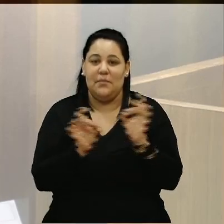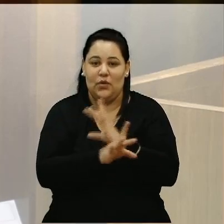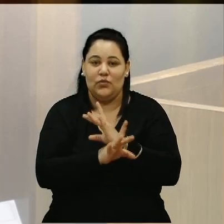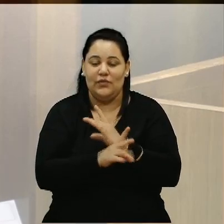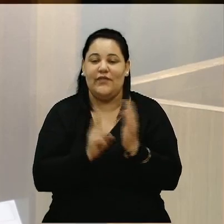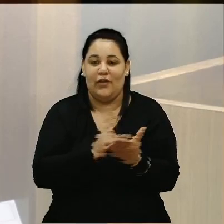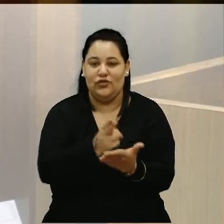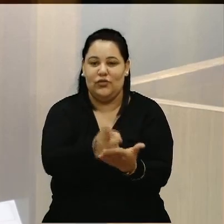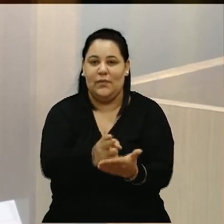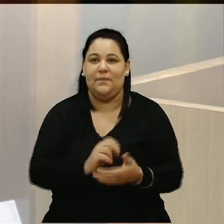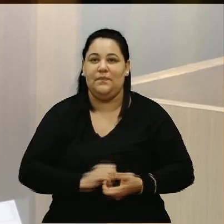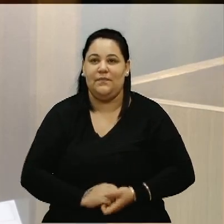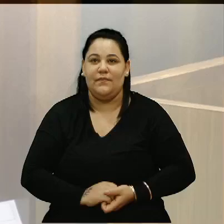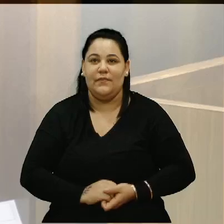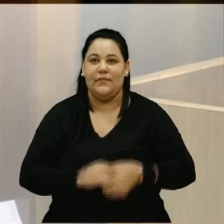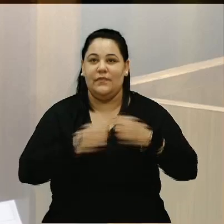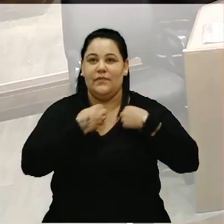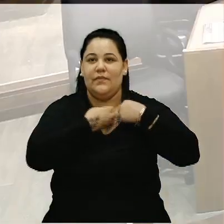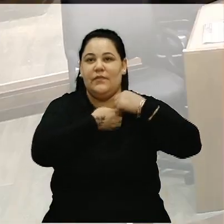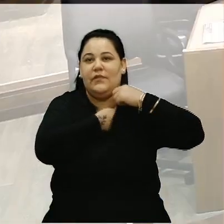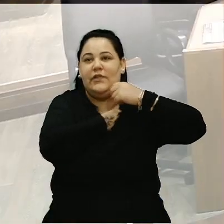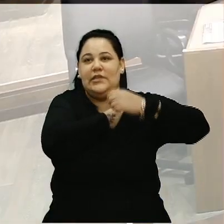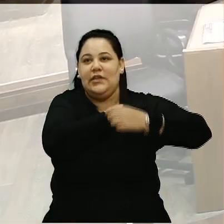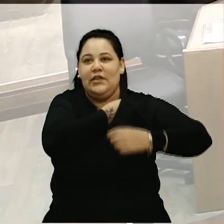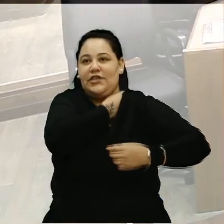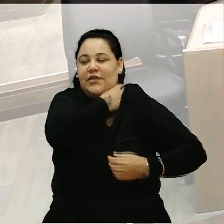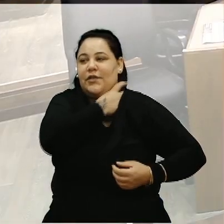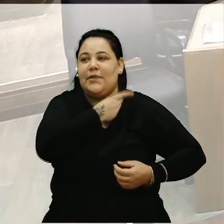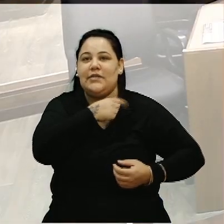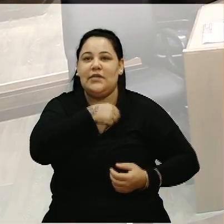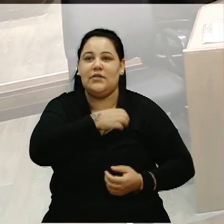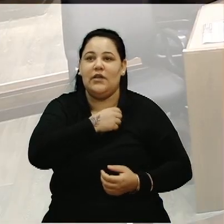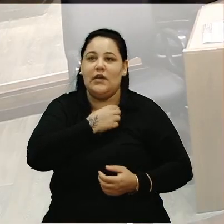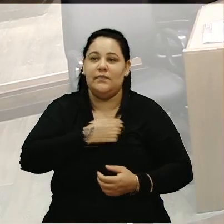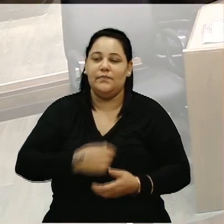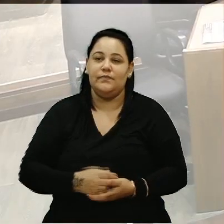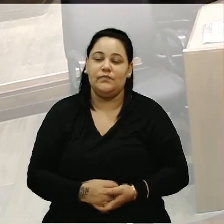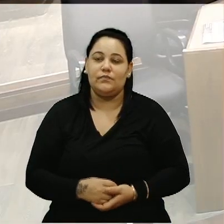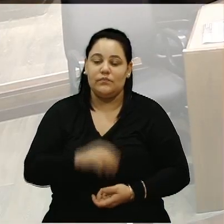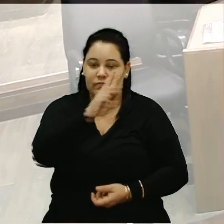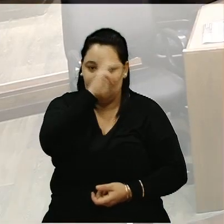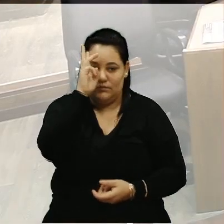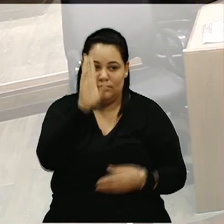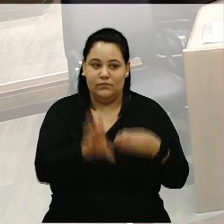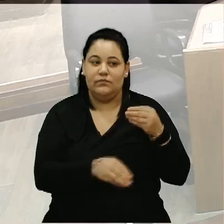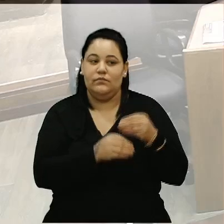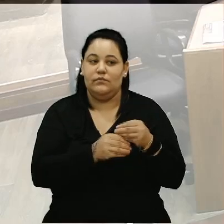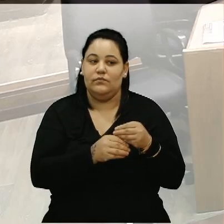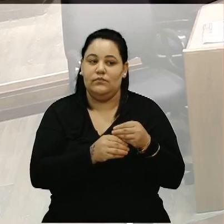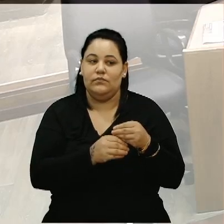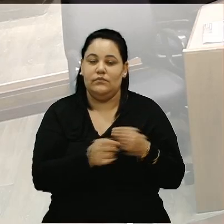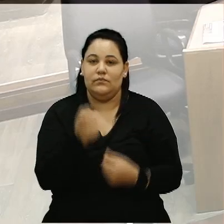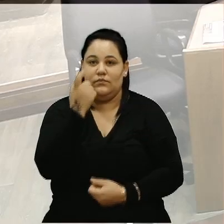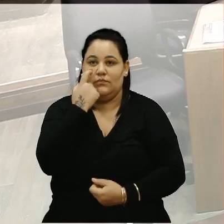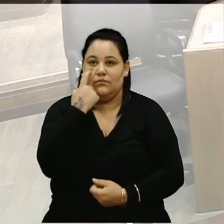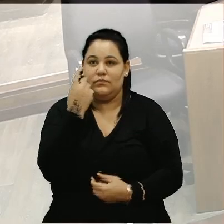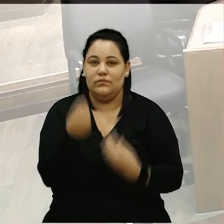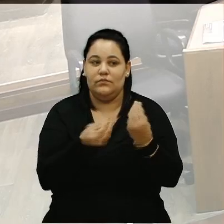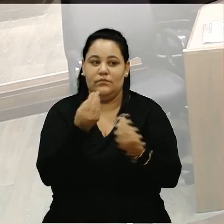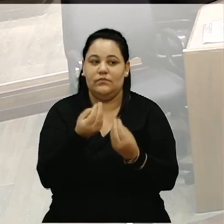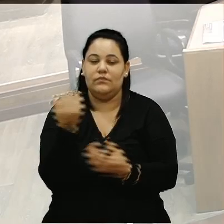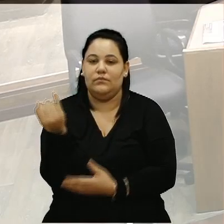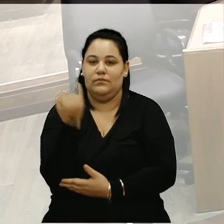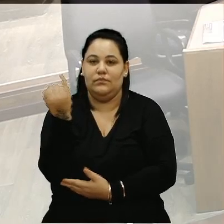permanecerá. Sua parte, vereador Valim. Vereador Fantinel, olha como é importante e bonito a gente